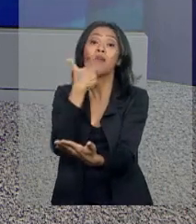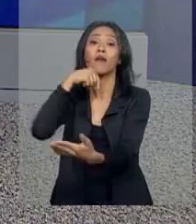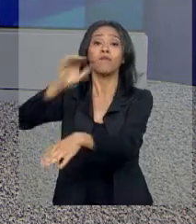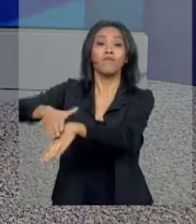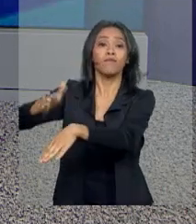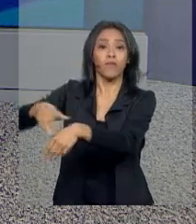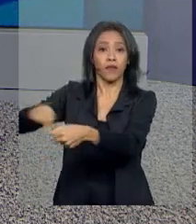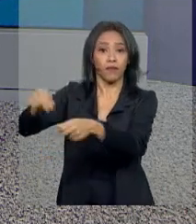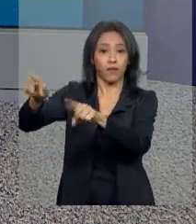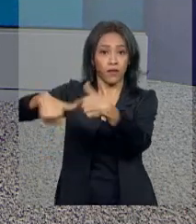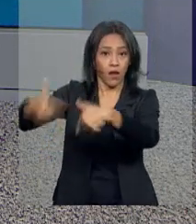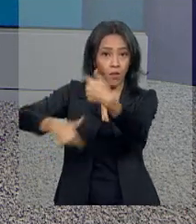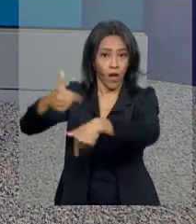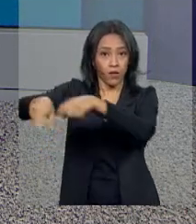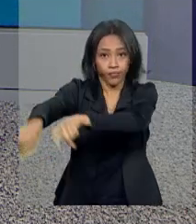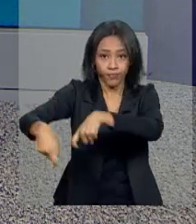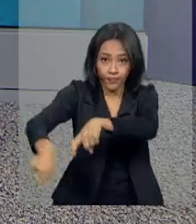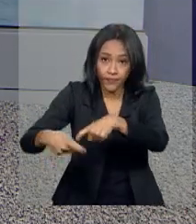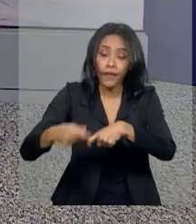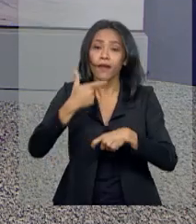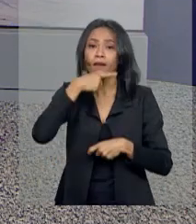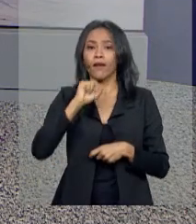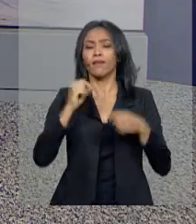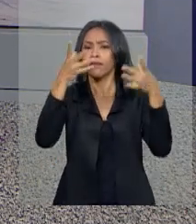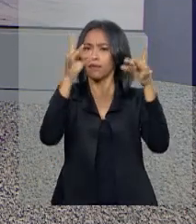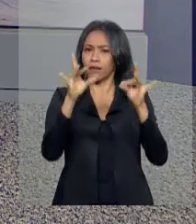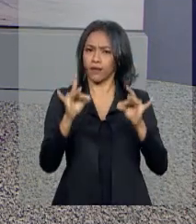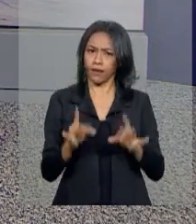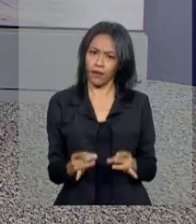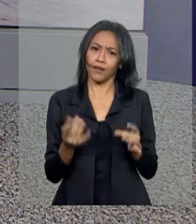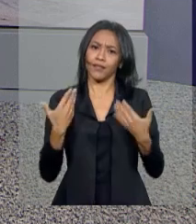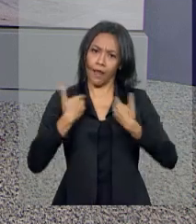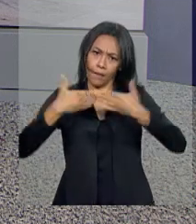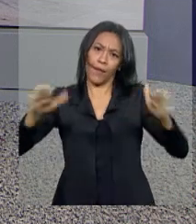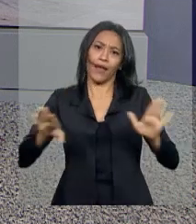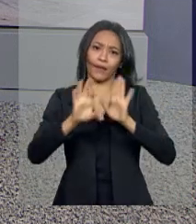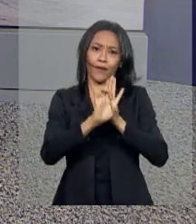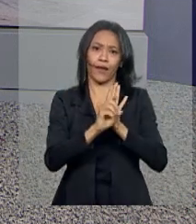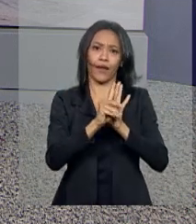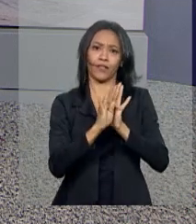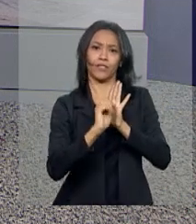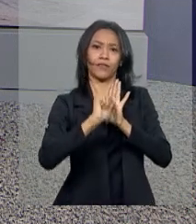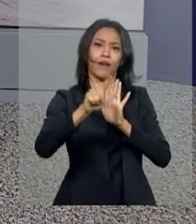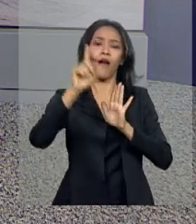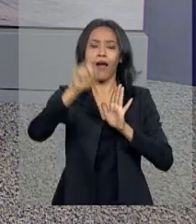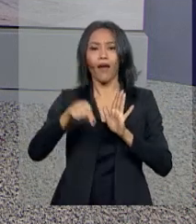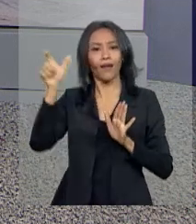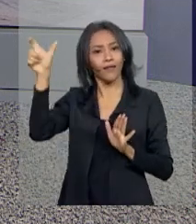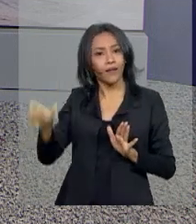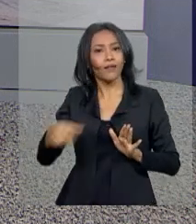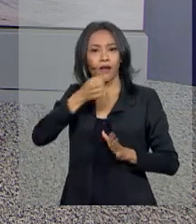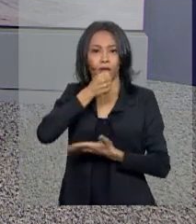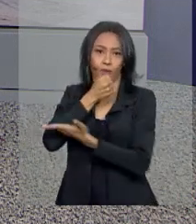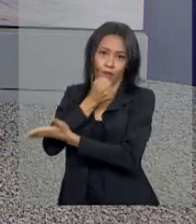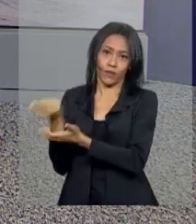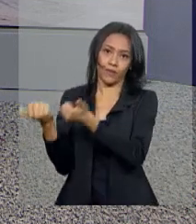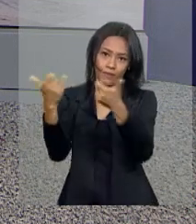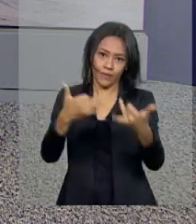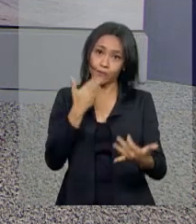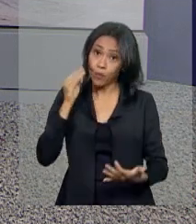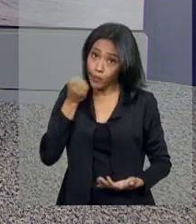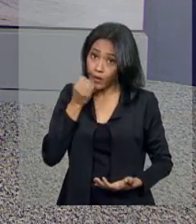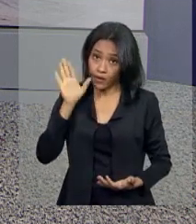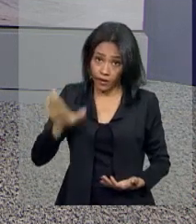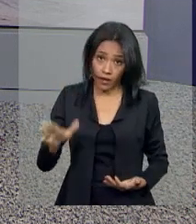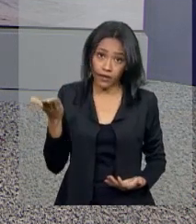todo o país. Quem traz os detalhes sobre essas chamadas públicas que estão abertas é a repórter Luana Karen. Oi, Luana, boa tarde para você.